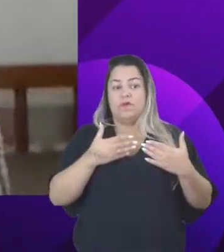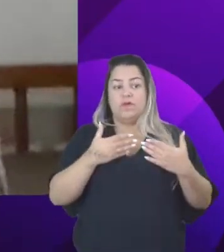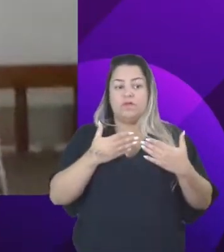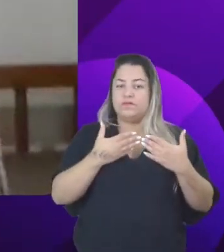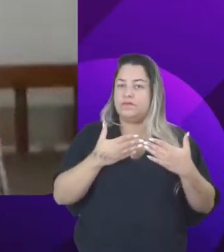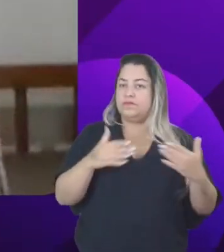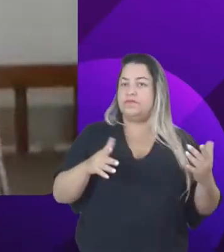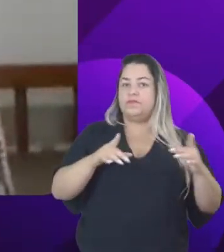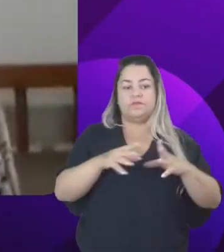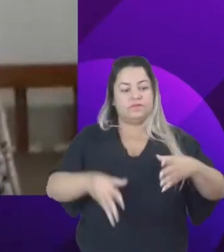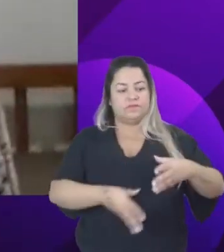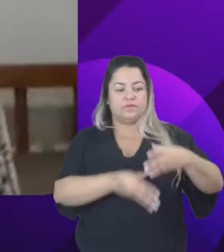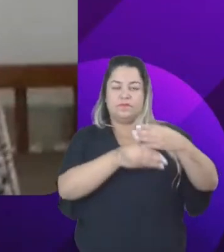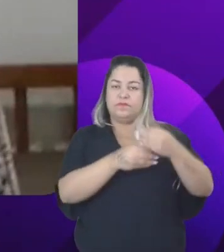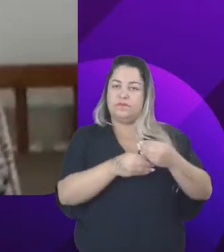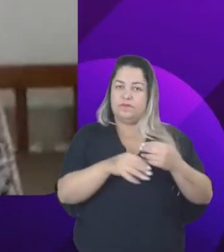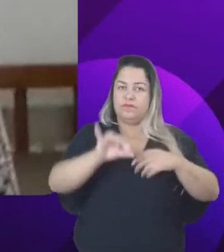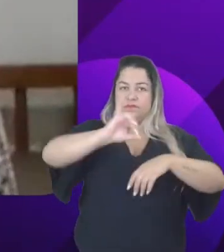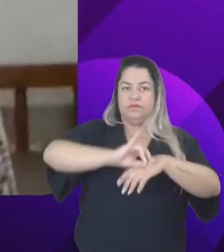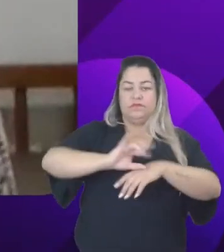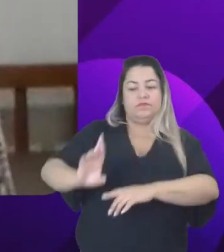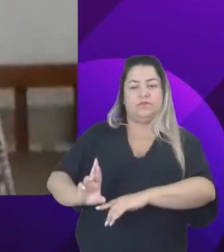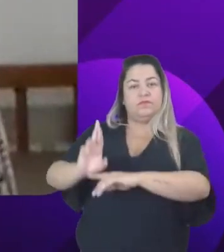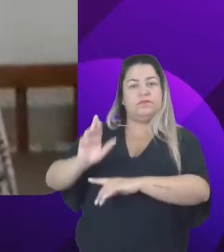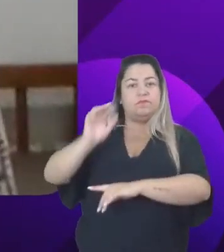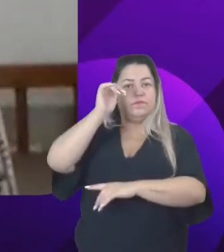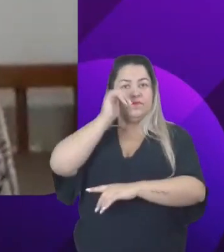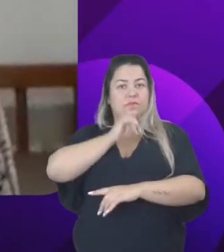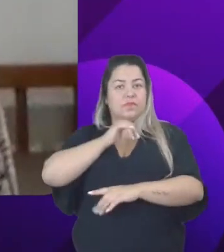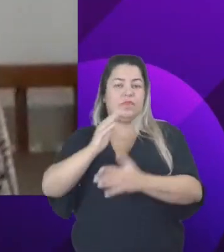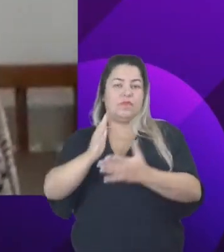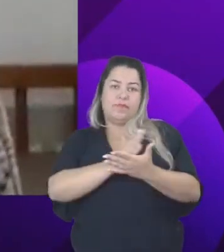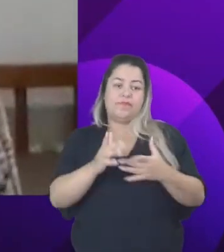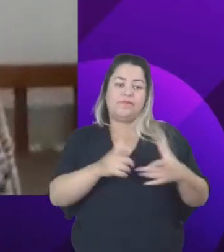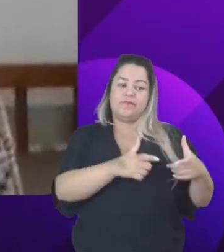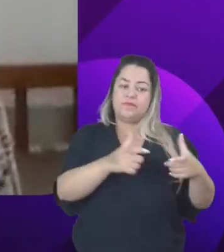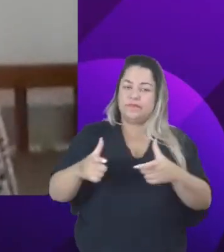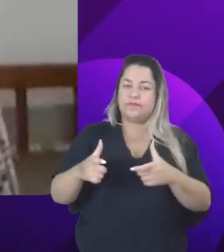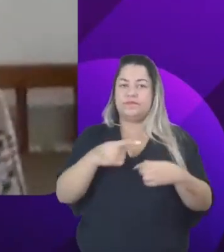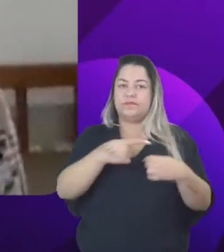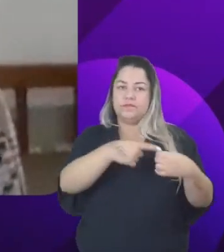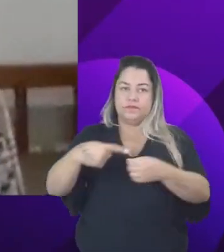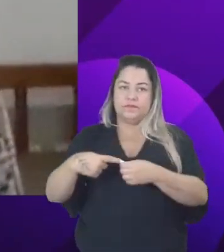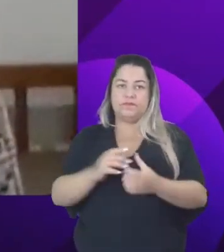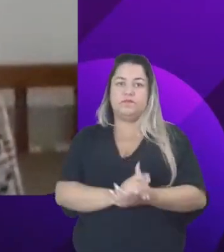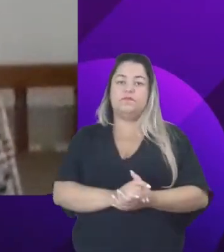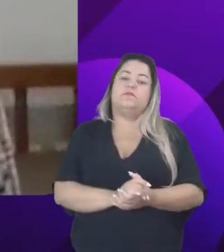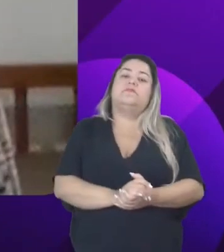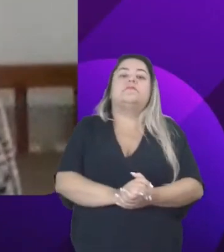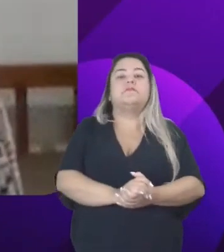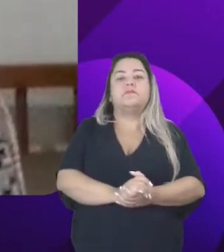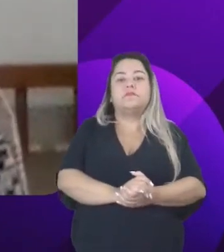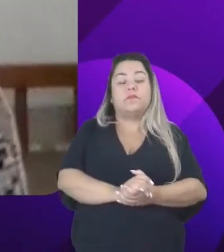de também implementar os centros de referência da mulher, que em alguns lugares, algumas cidades são